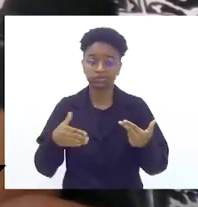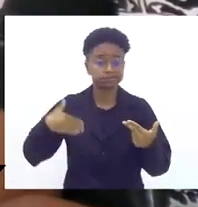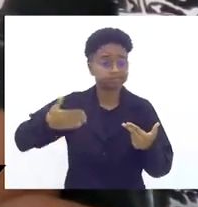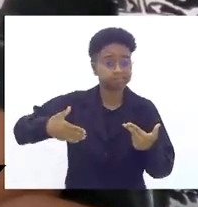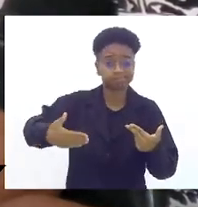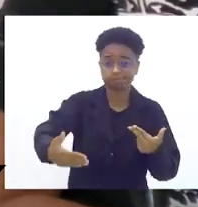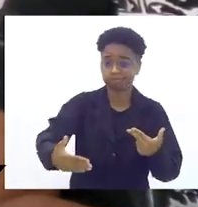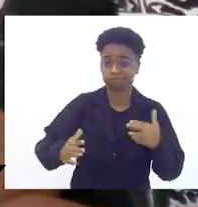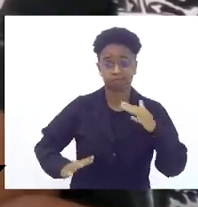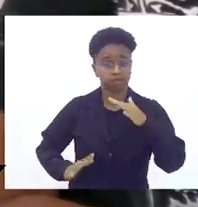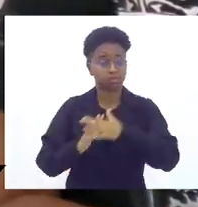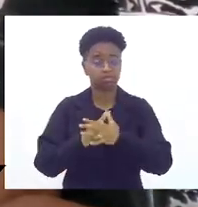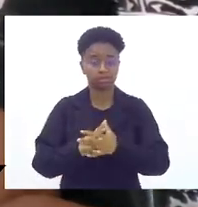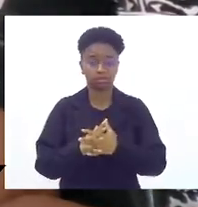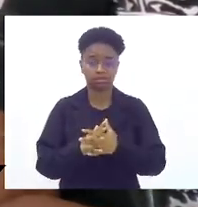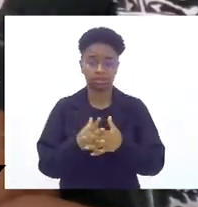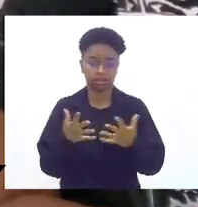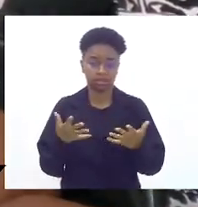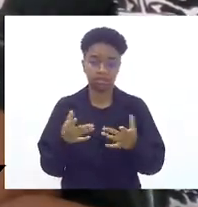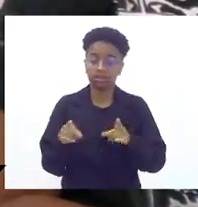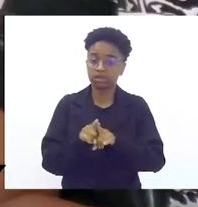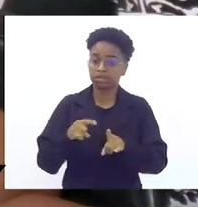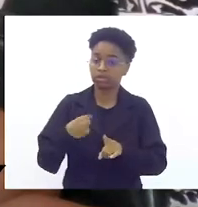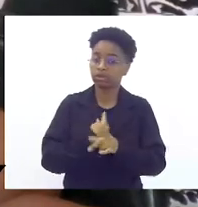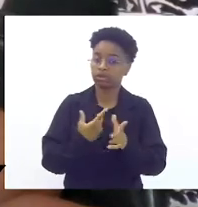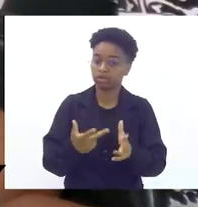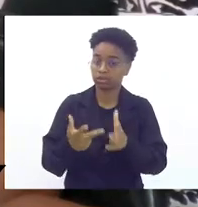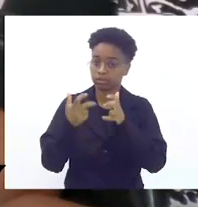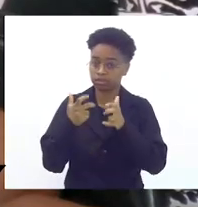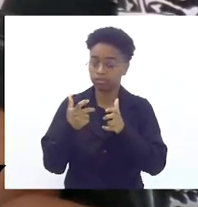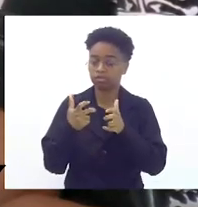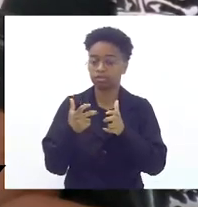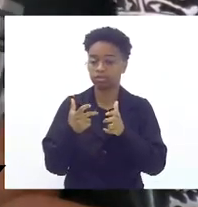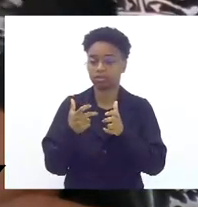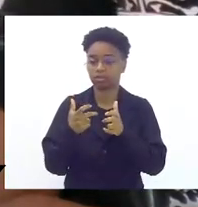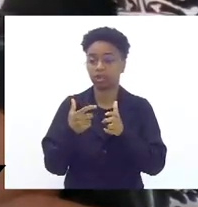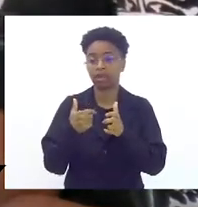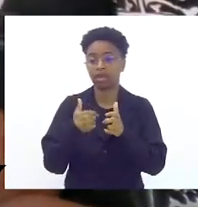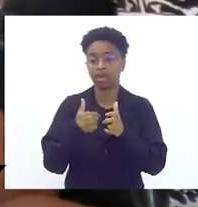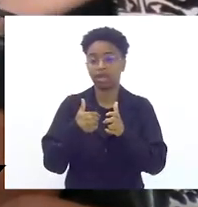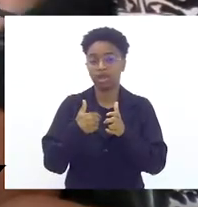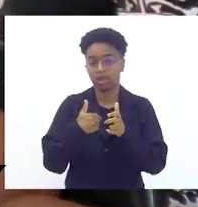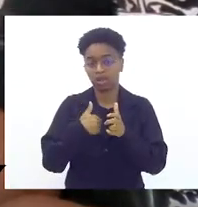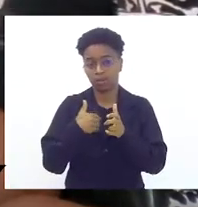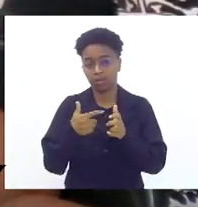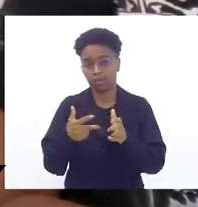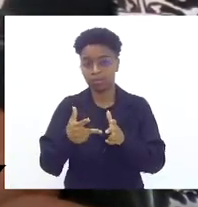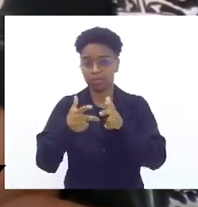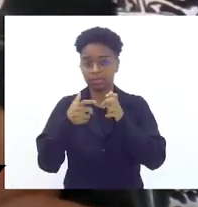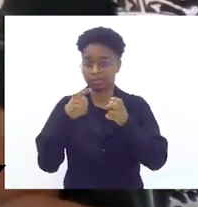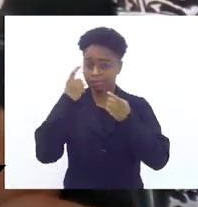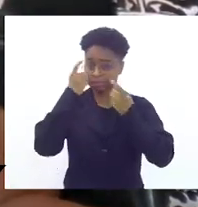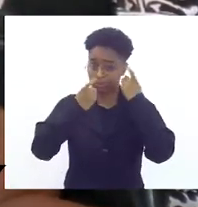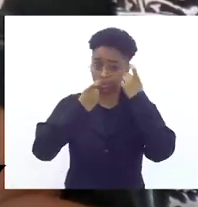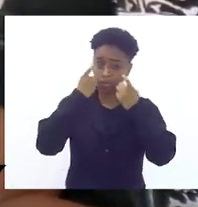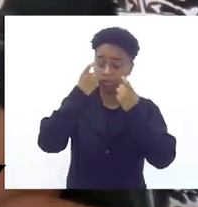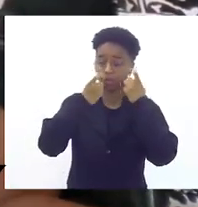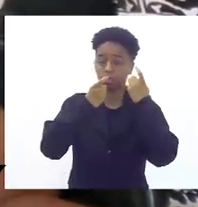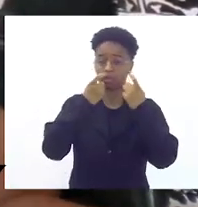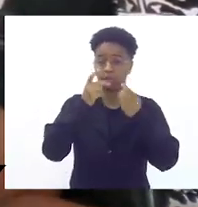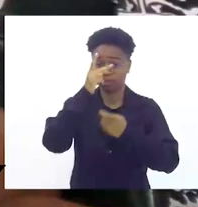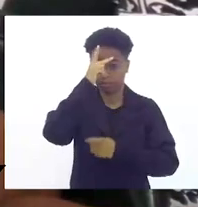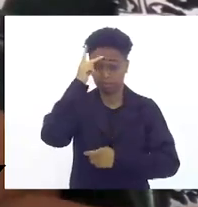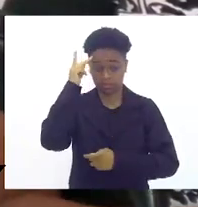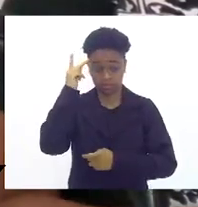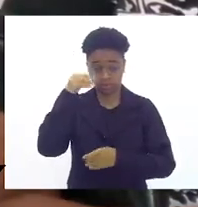vai longe eu é a gente vê com a preço eu representando elixir internacional eu vejo com apreço a preocupação de alguém da Academia de